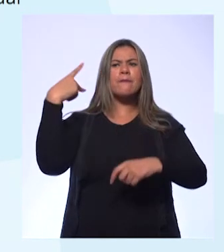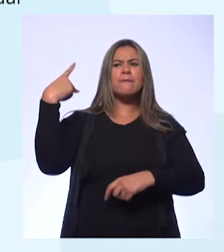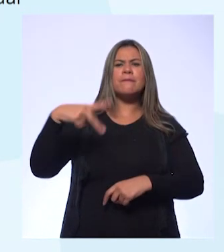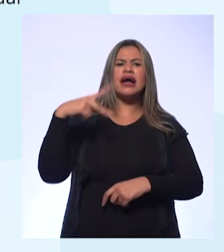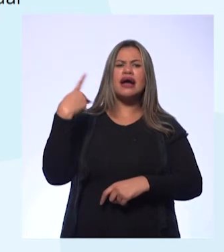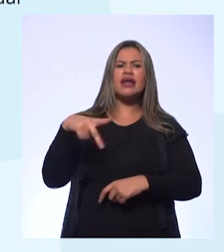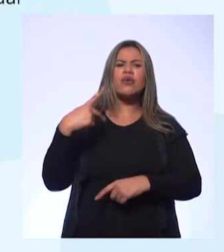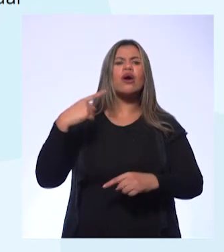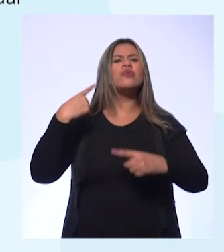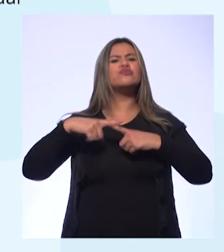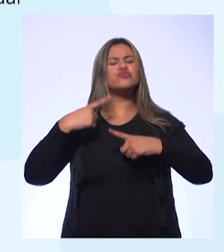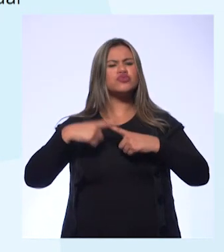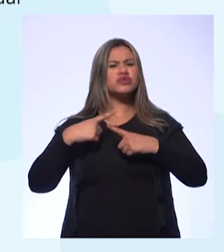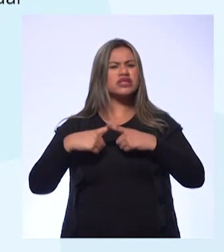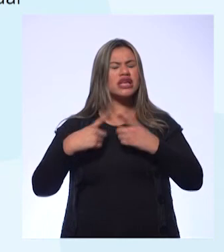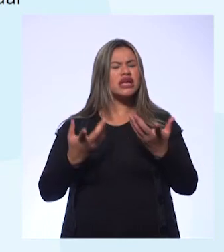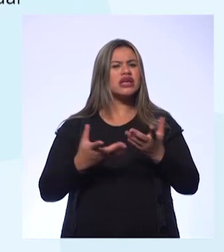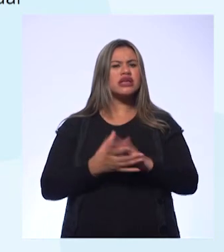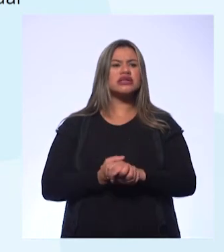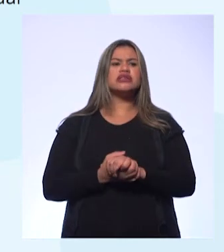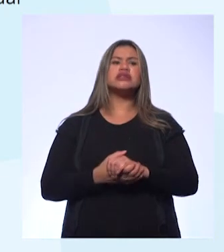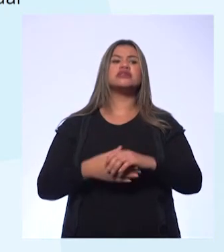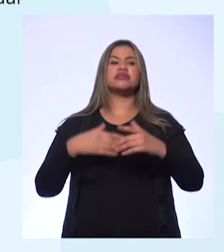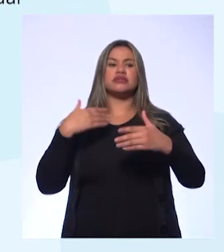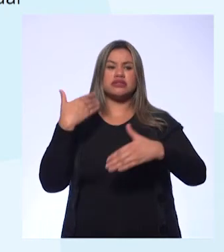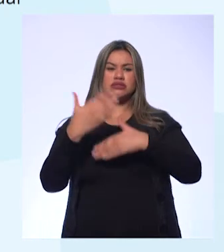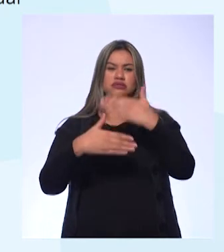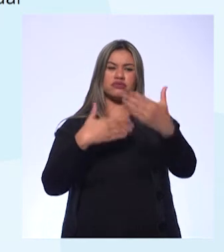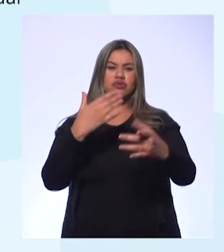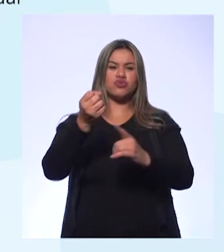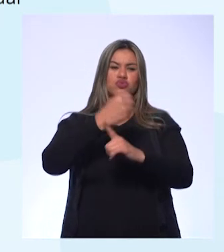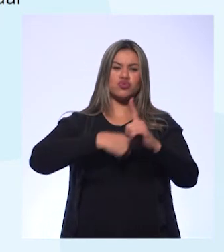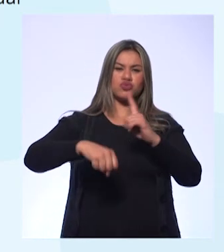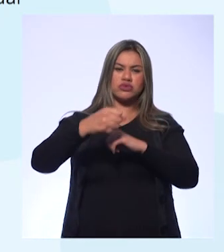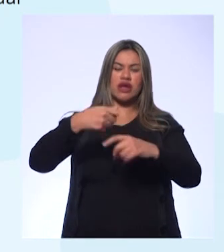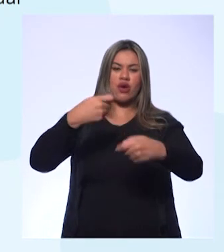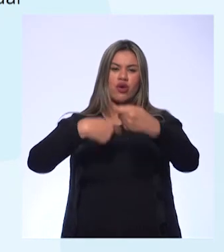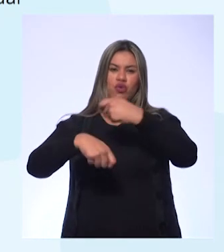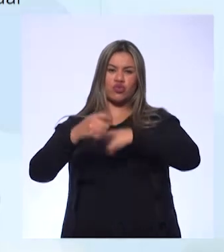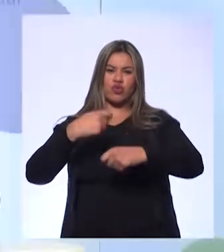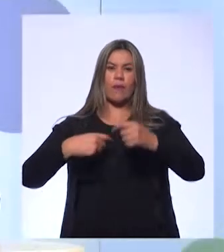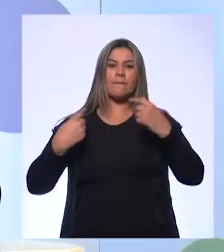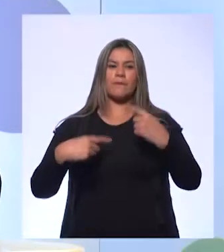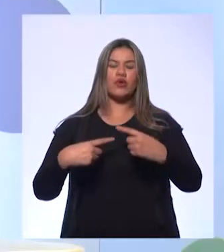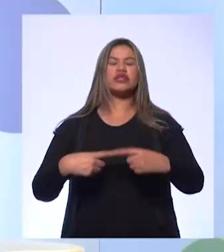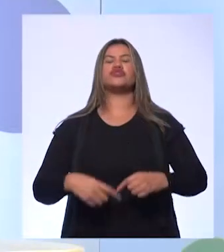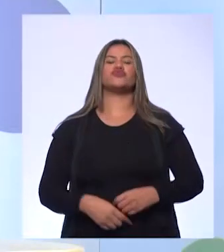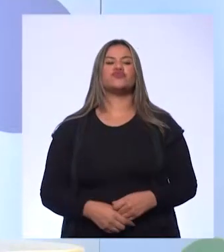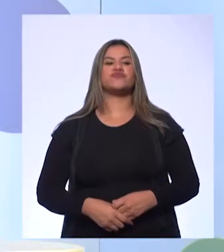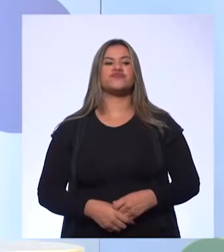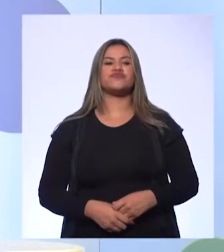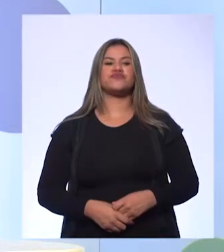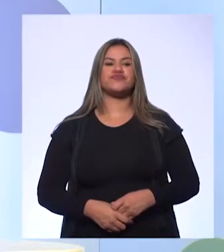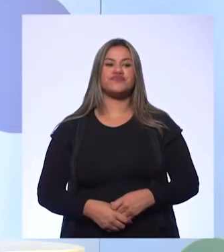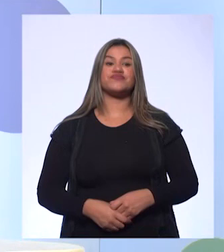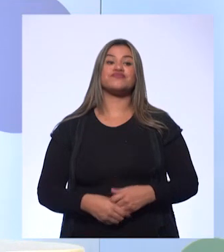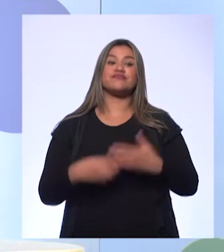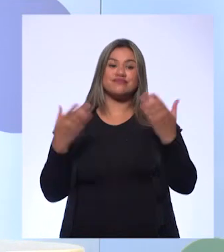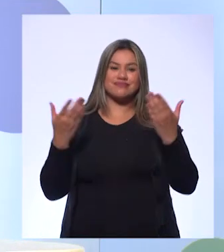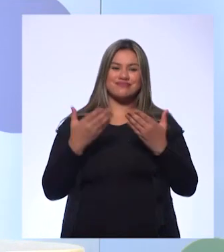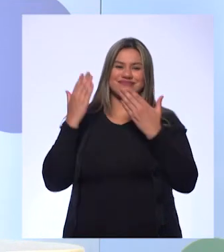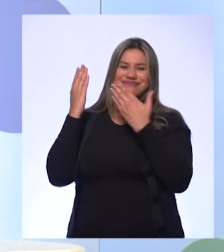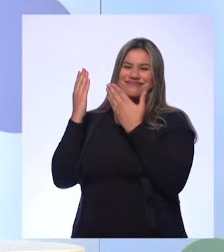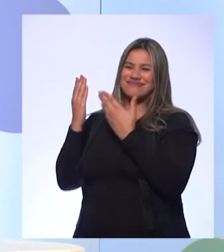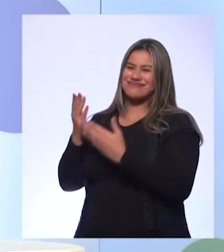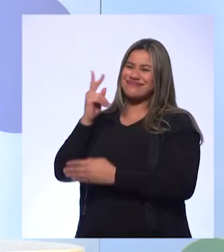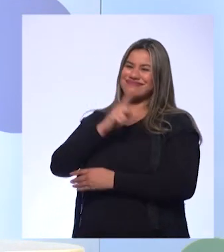e os seus desdobramentos sociais econômicos e políticos para ministrar a aula